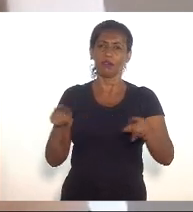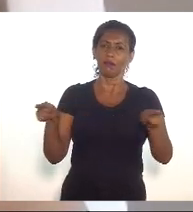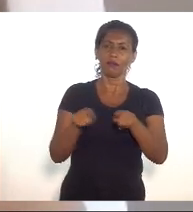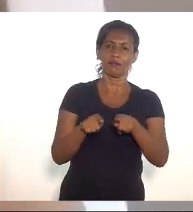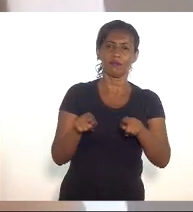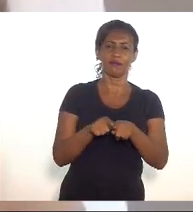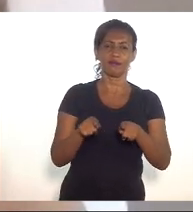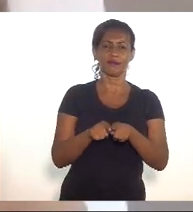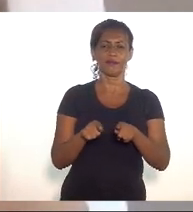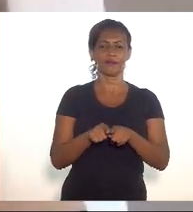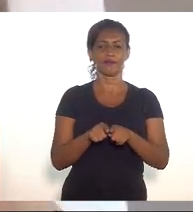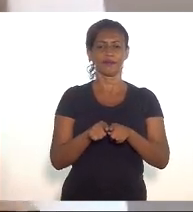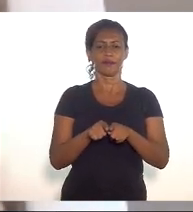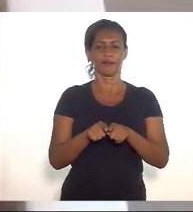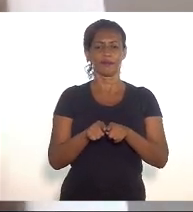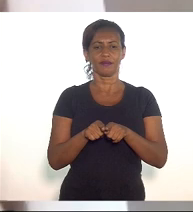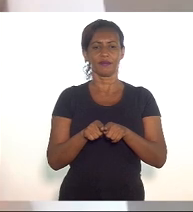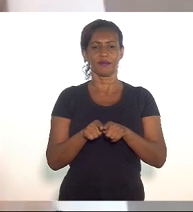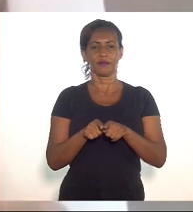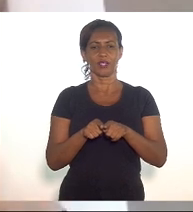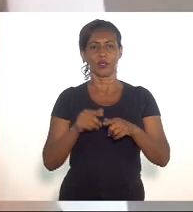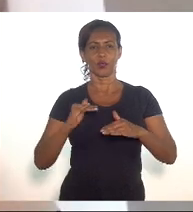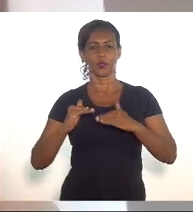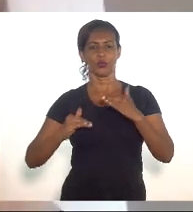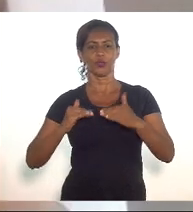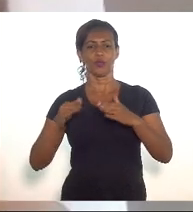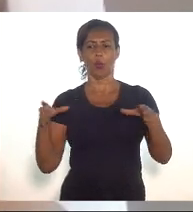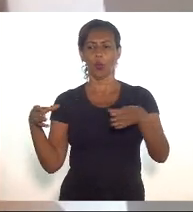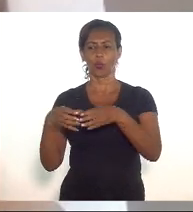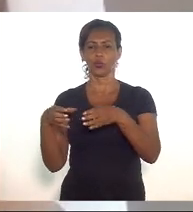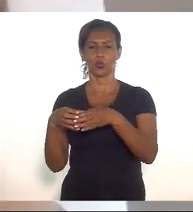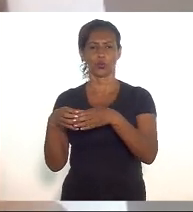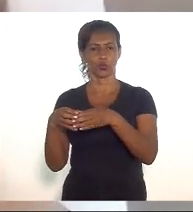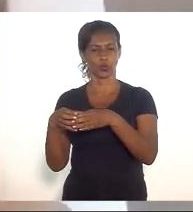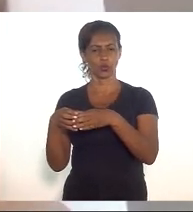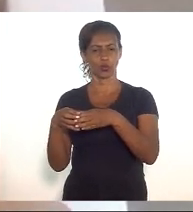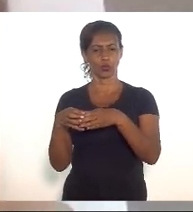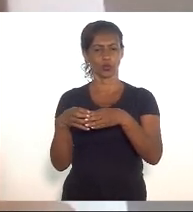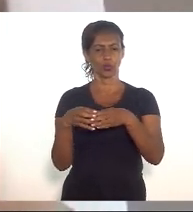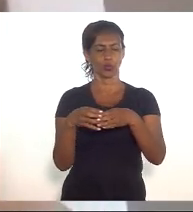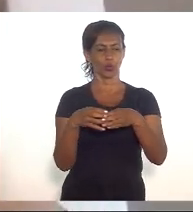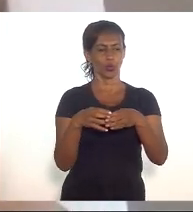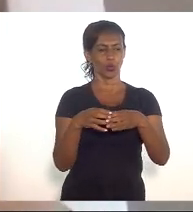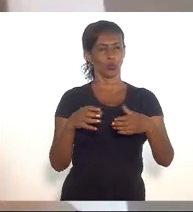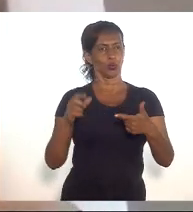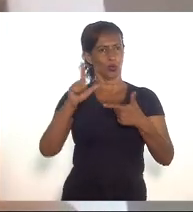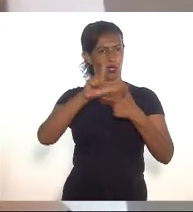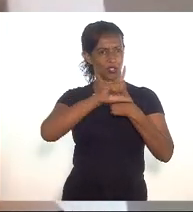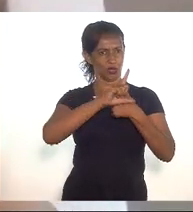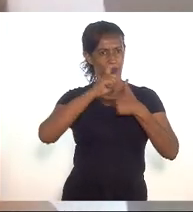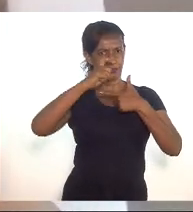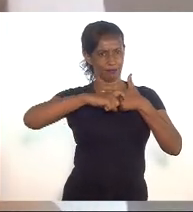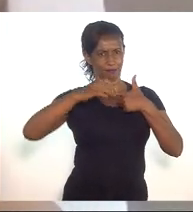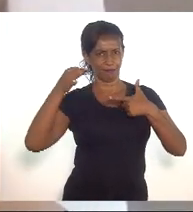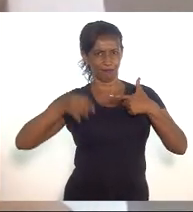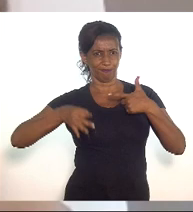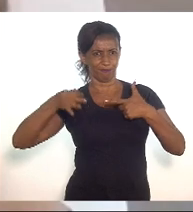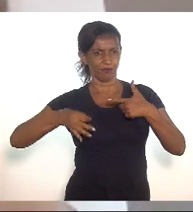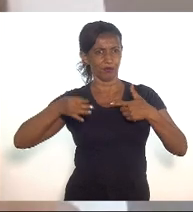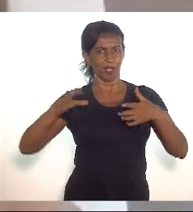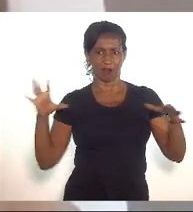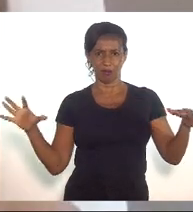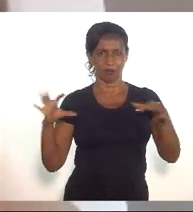tempo, o desenvolvimento em conjunto dos poderes para as discussões